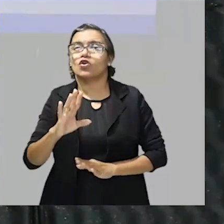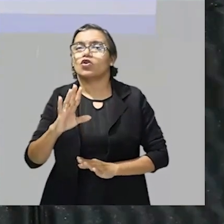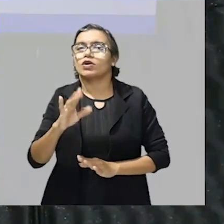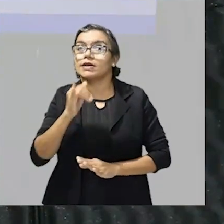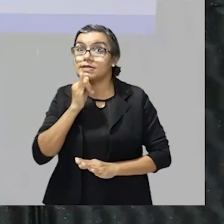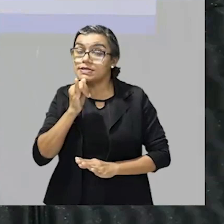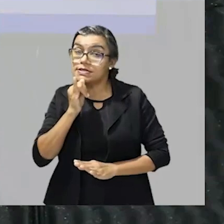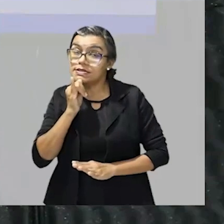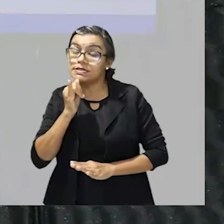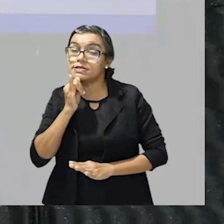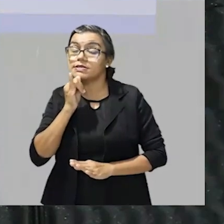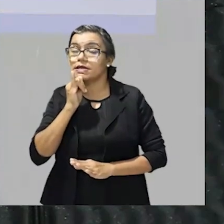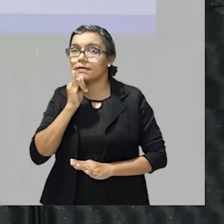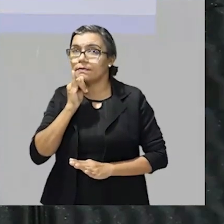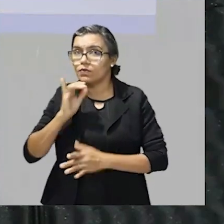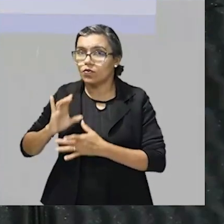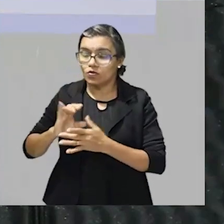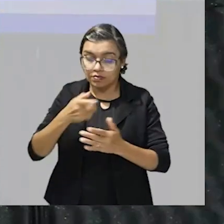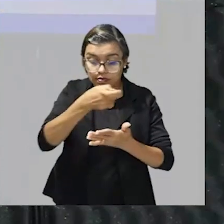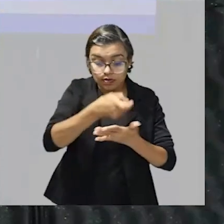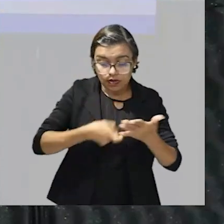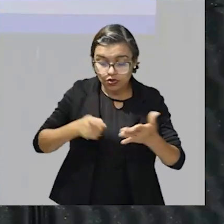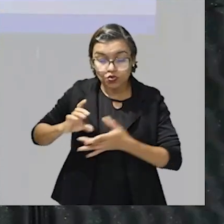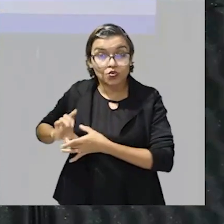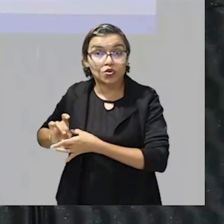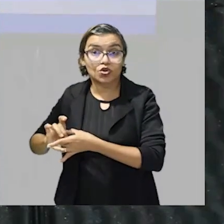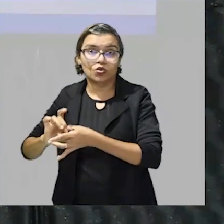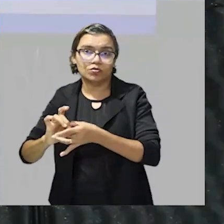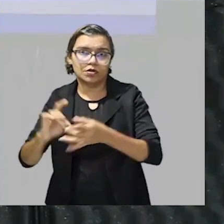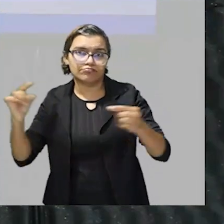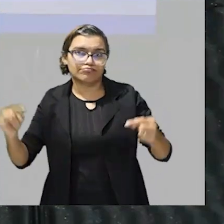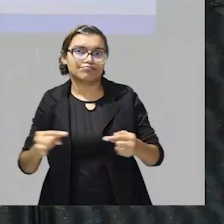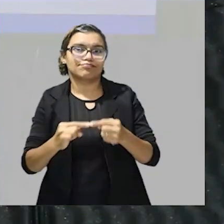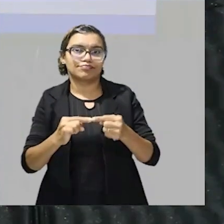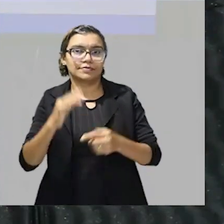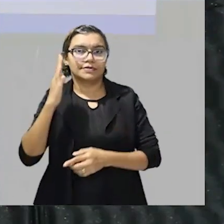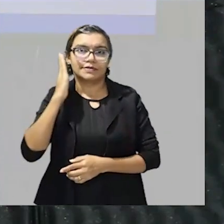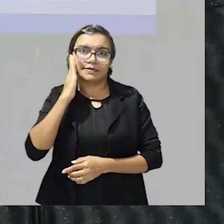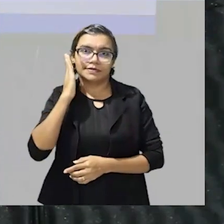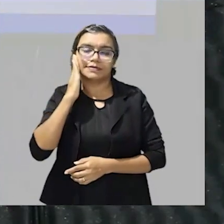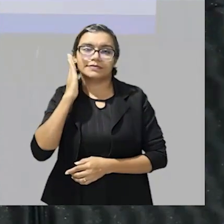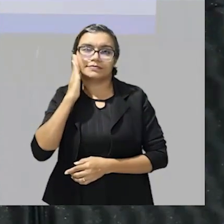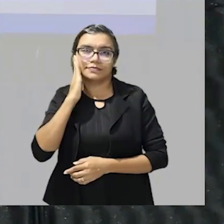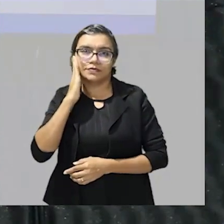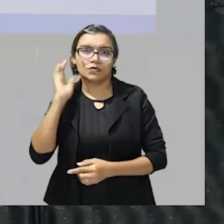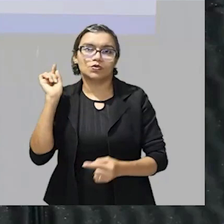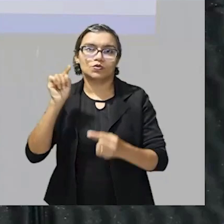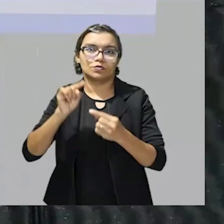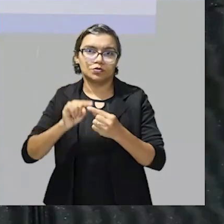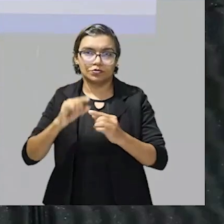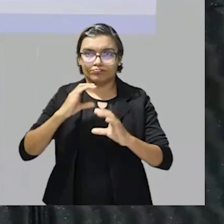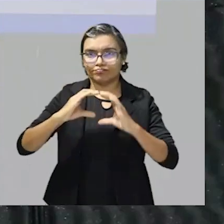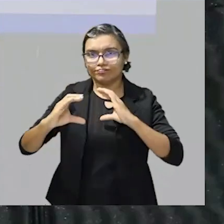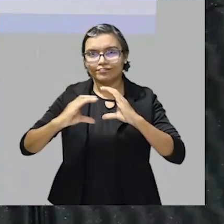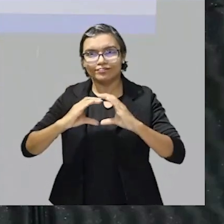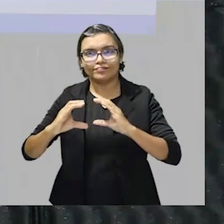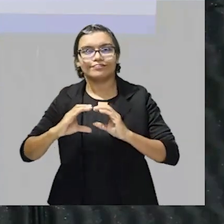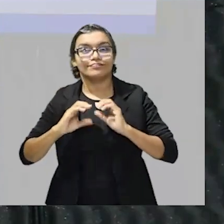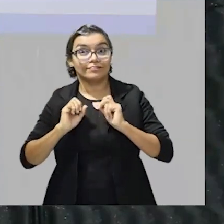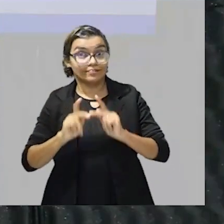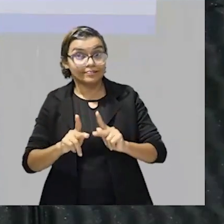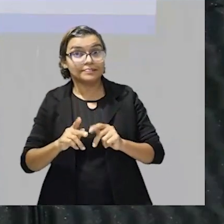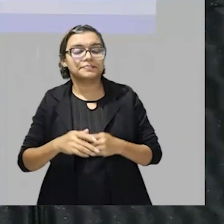se aplicam no entendimento das intenções comunicativas Ok